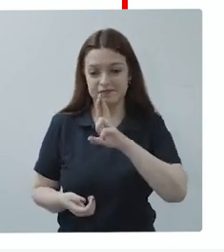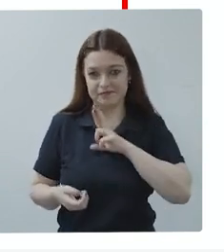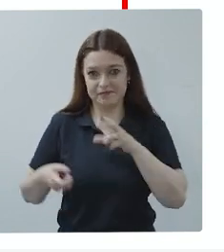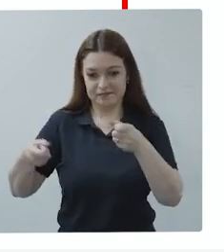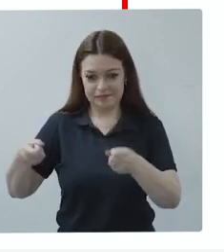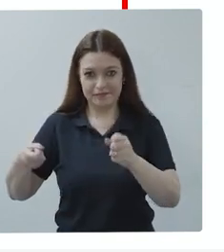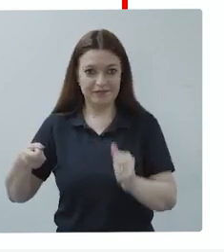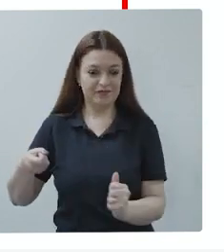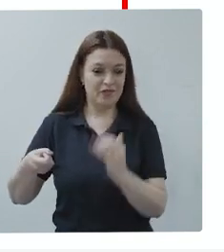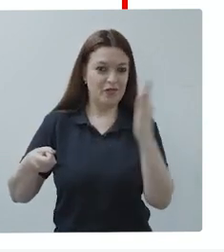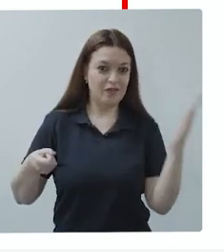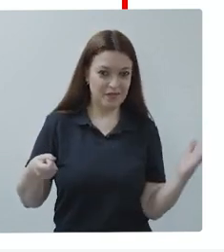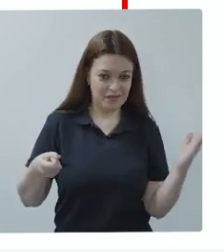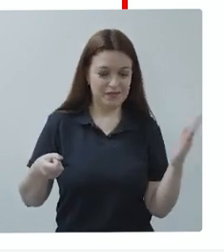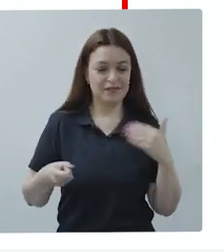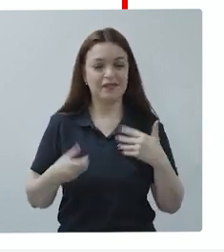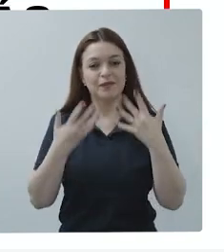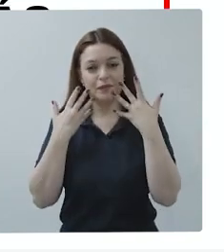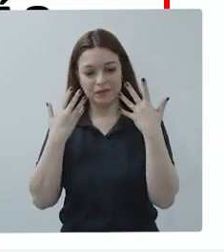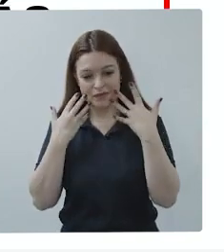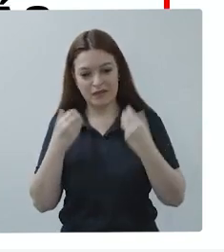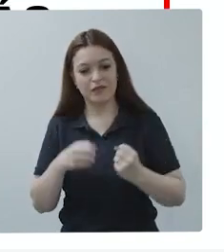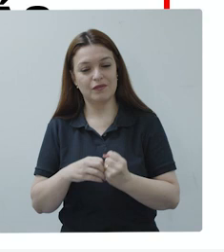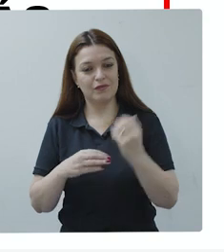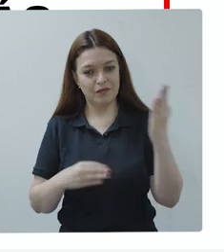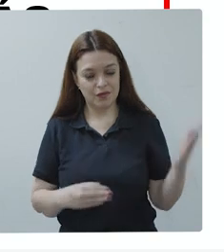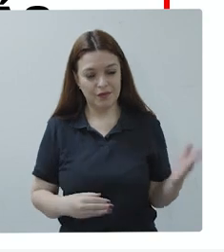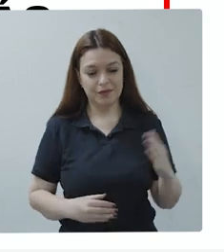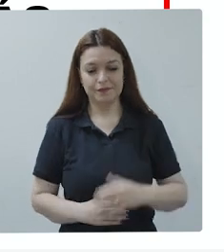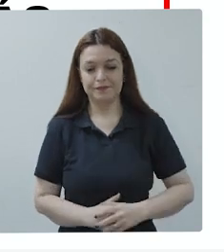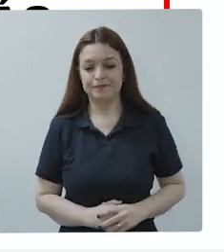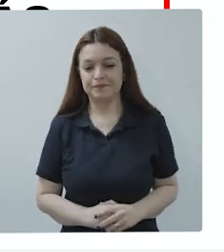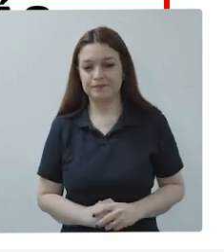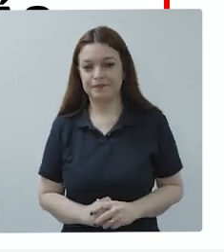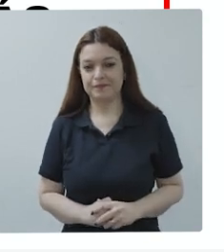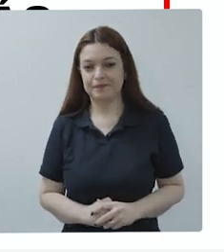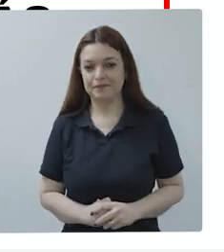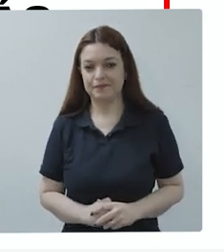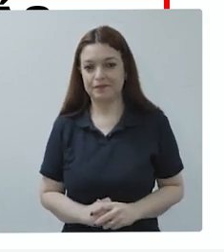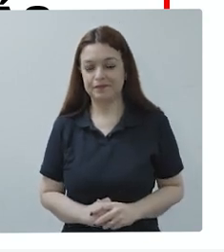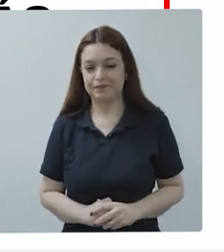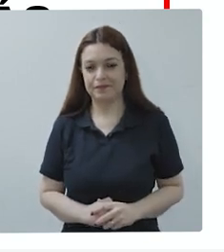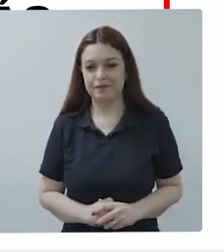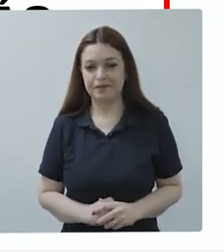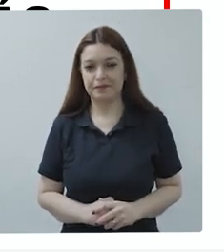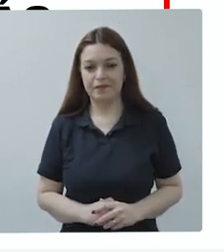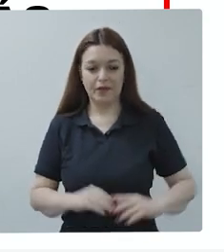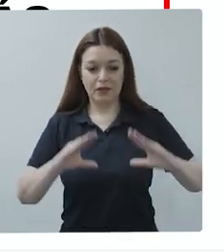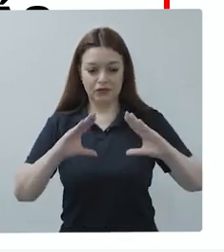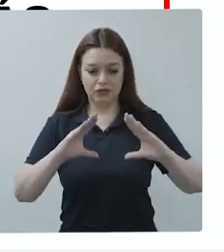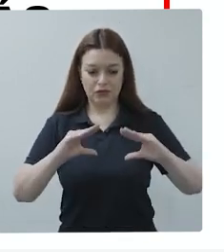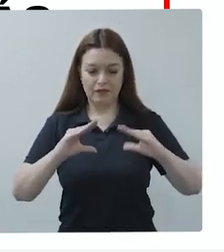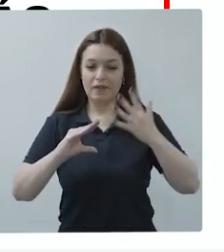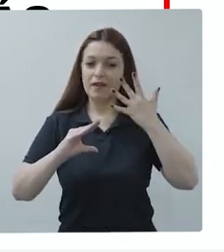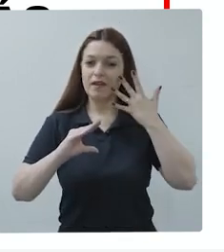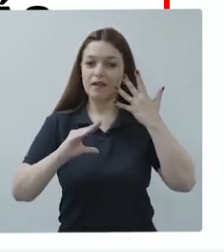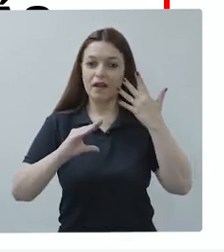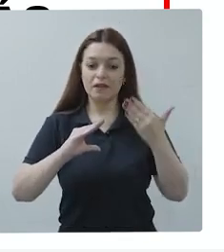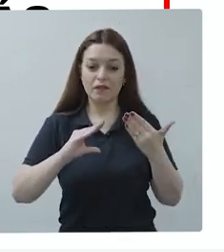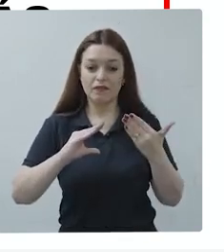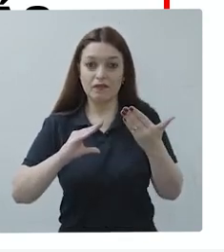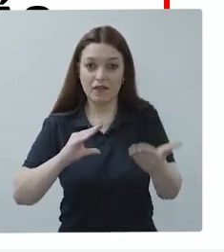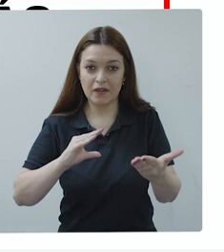Fora! Fora. Próxima imagem. O gato está na